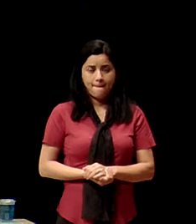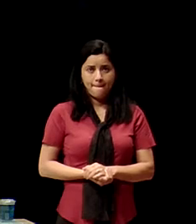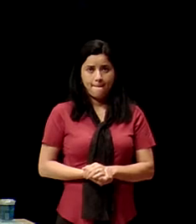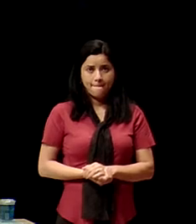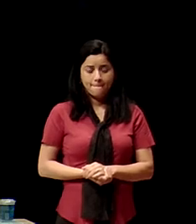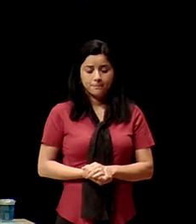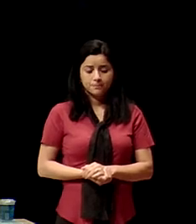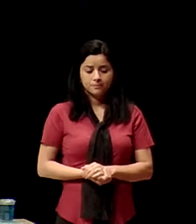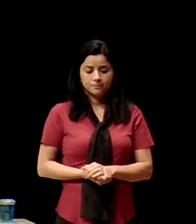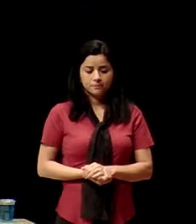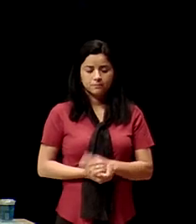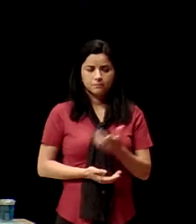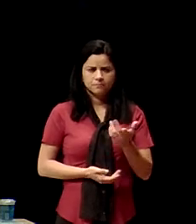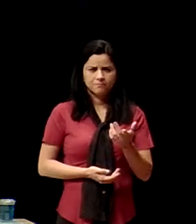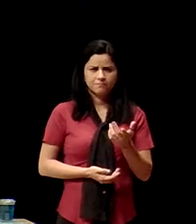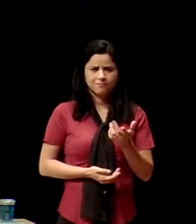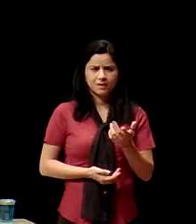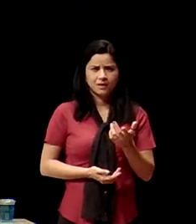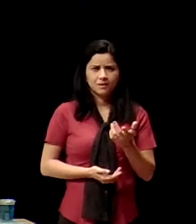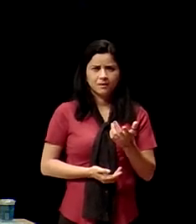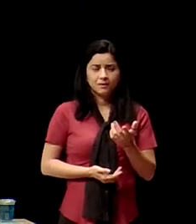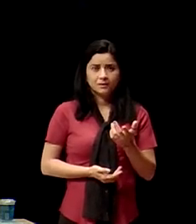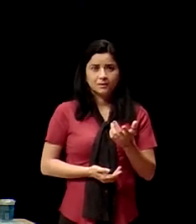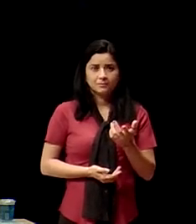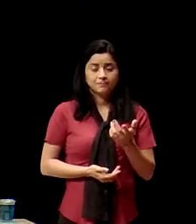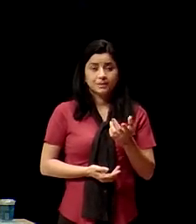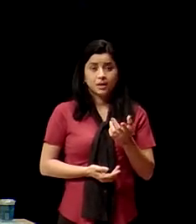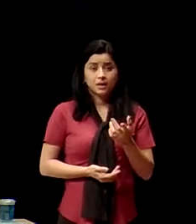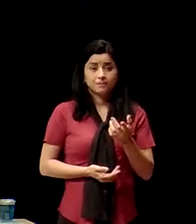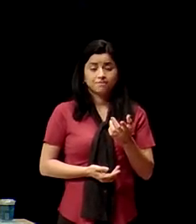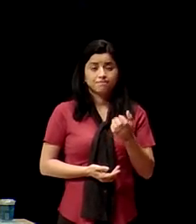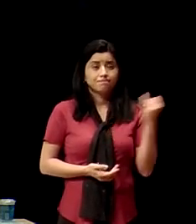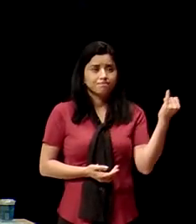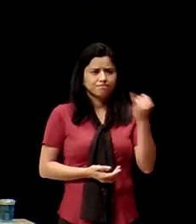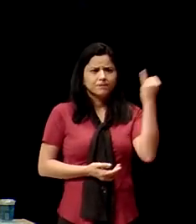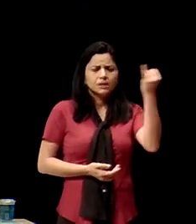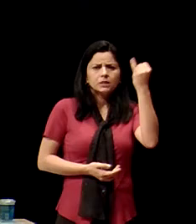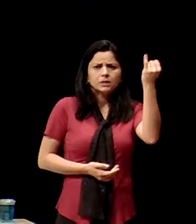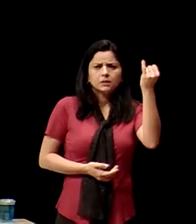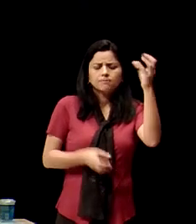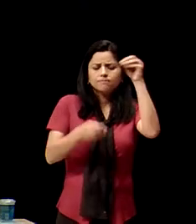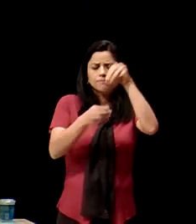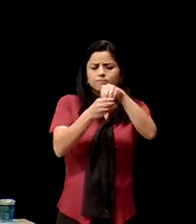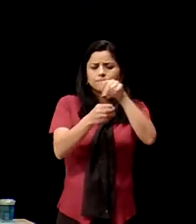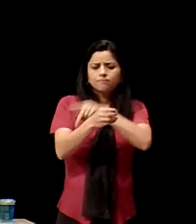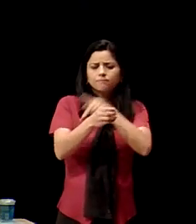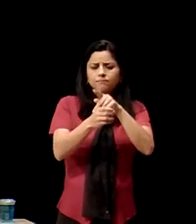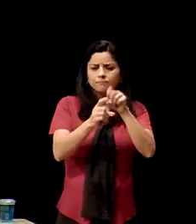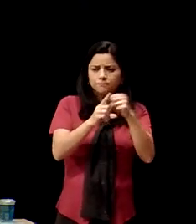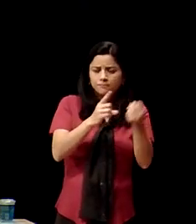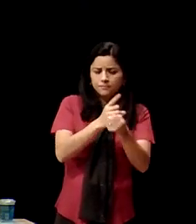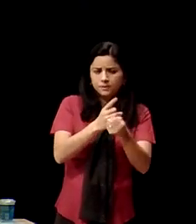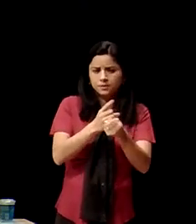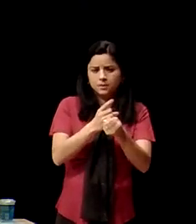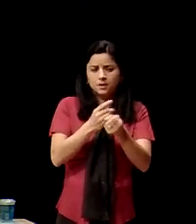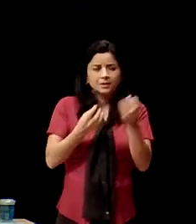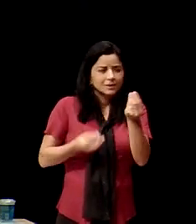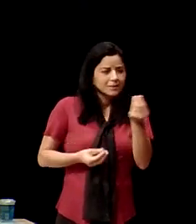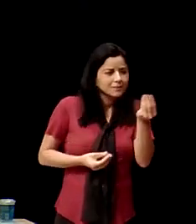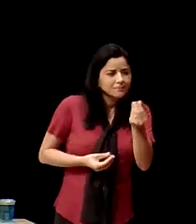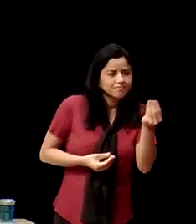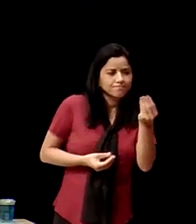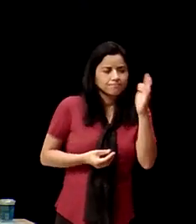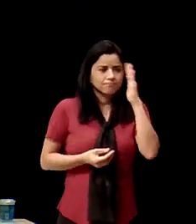starting point. E é muito ponto-chave a considerar dentro da pedagogia social esse expertise,